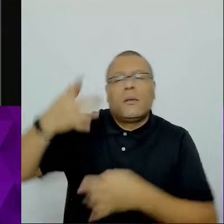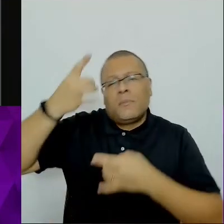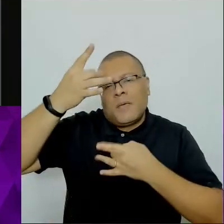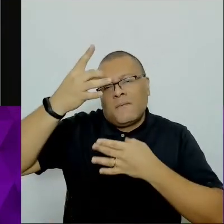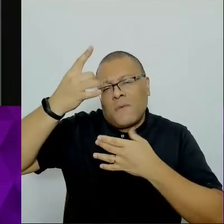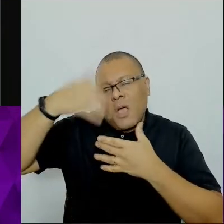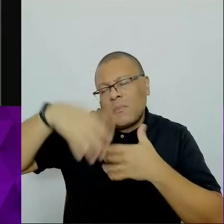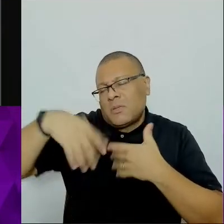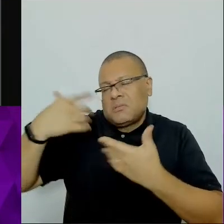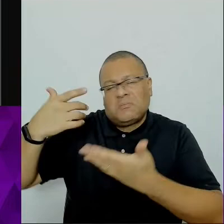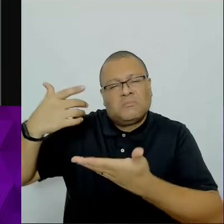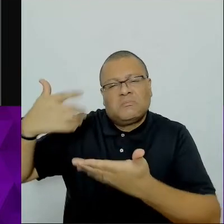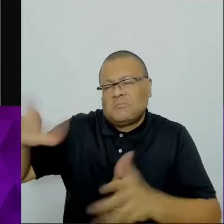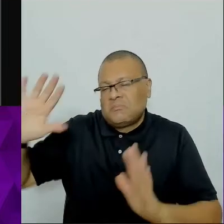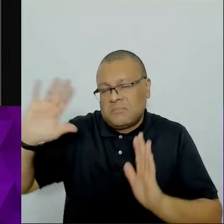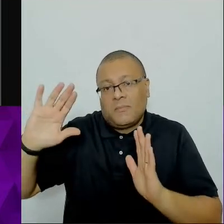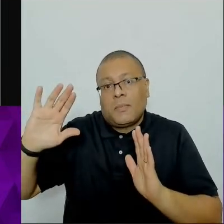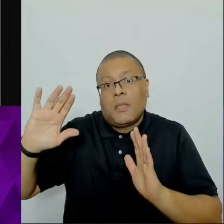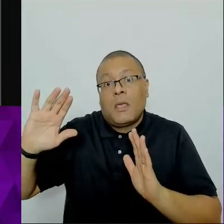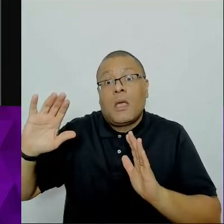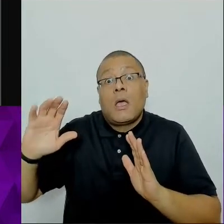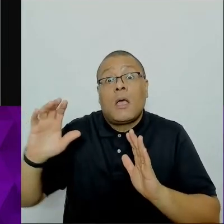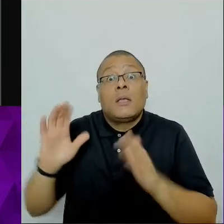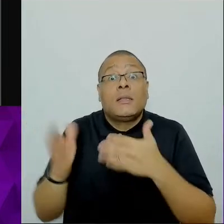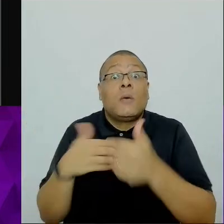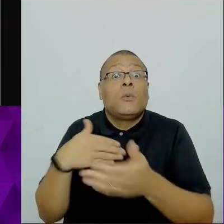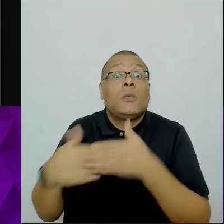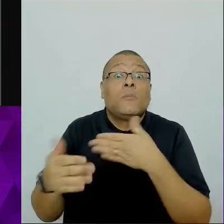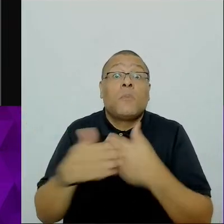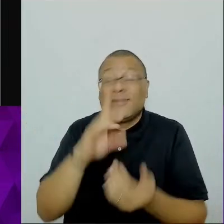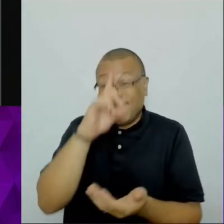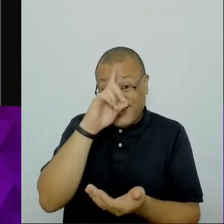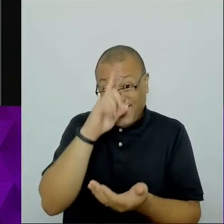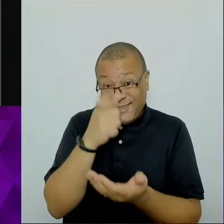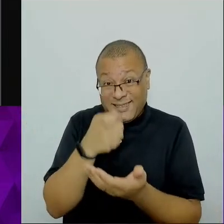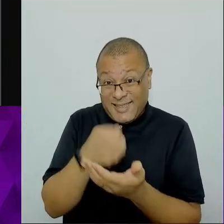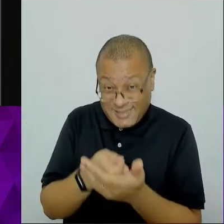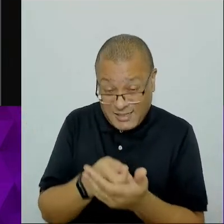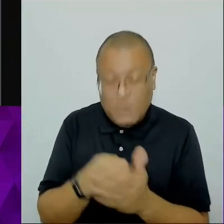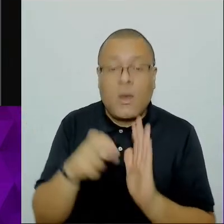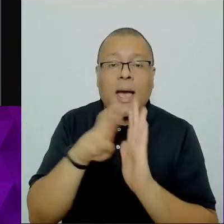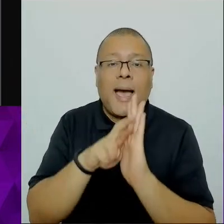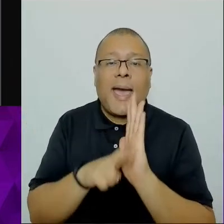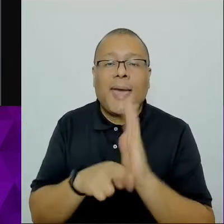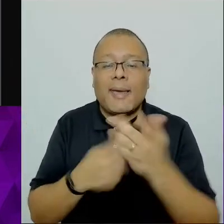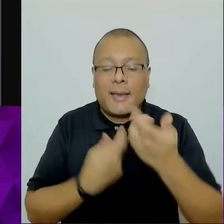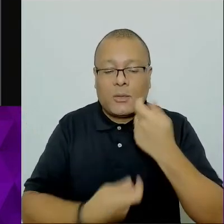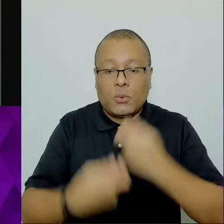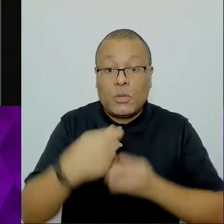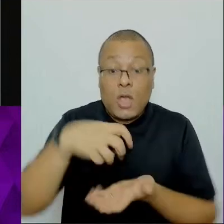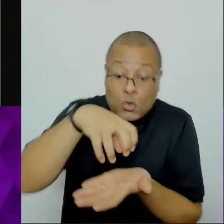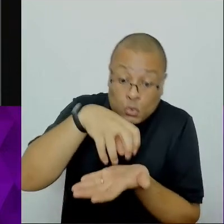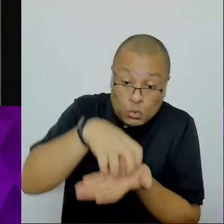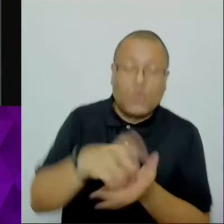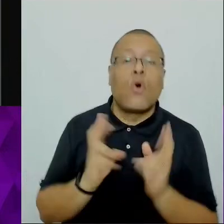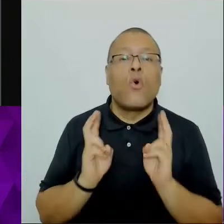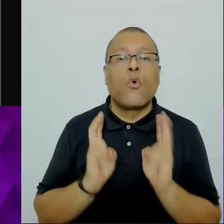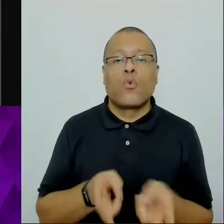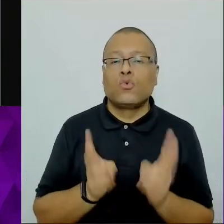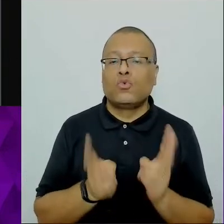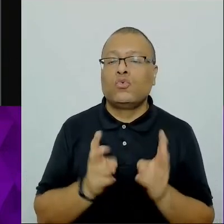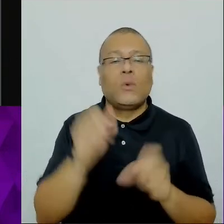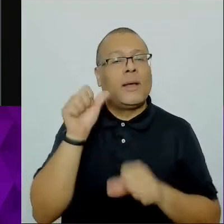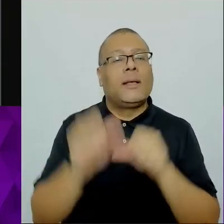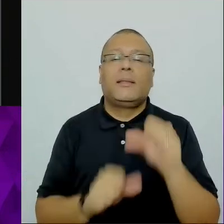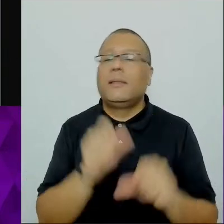ou etc. A gente, independente da nossa decisão, a nossa regra de negócio do core continua a mesma.